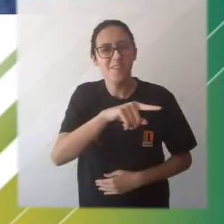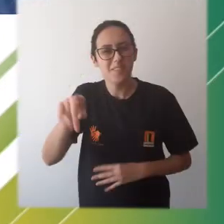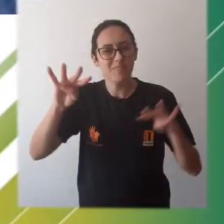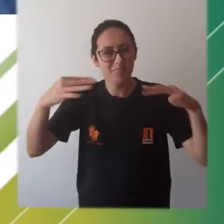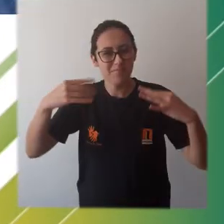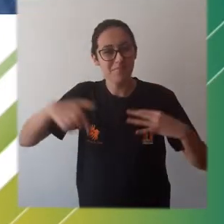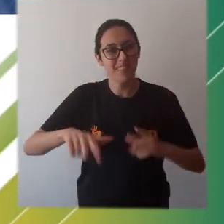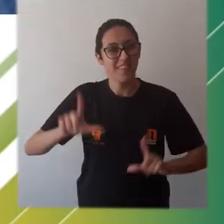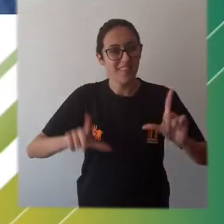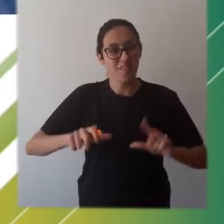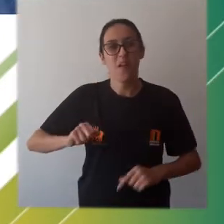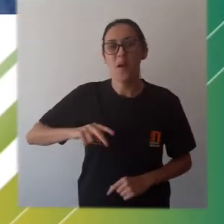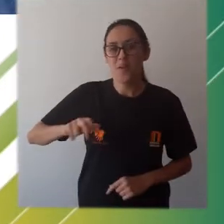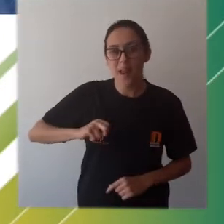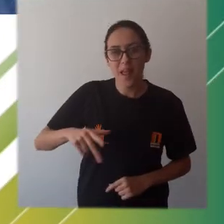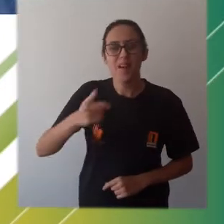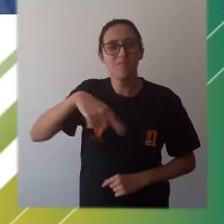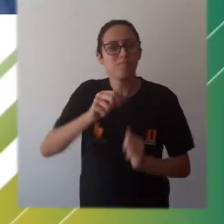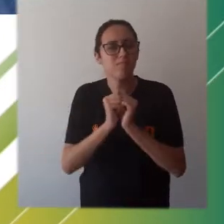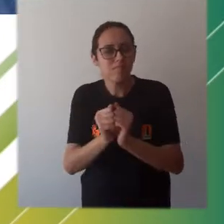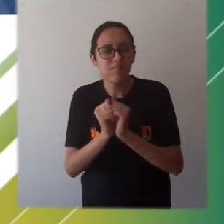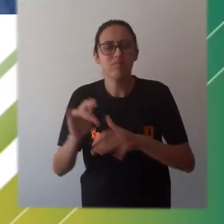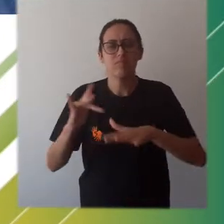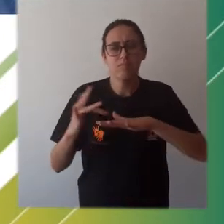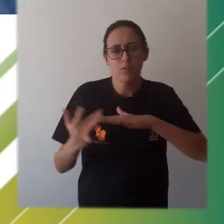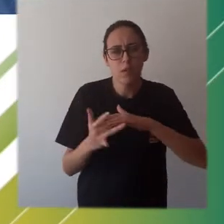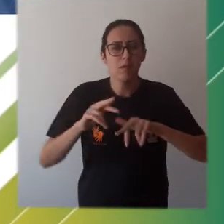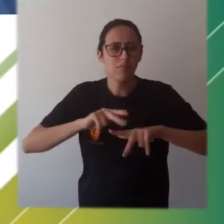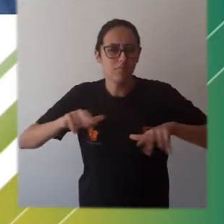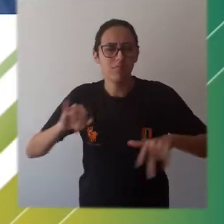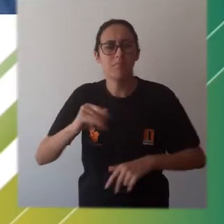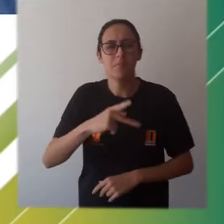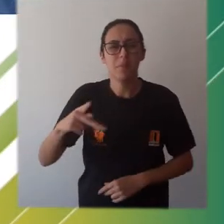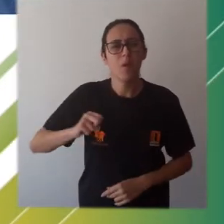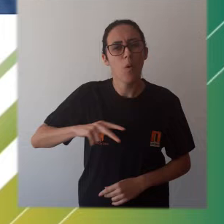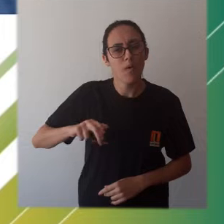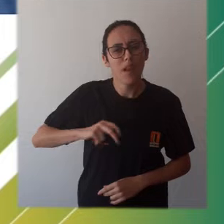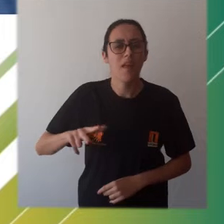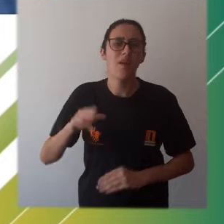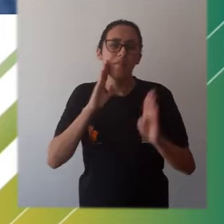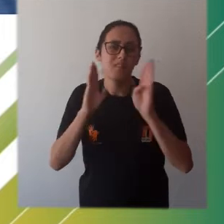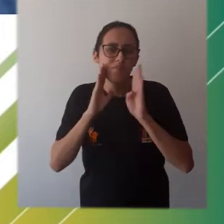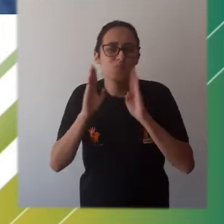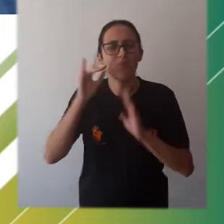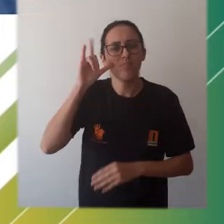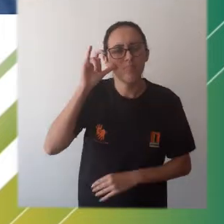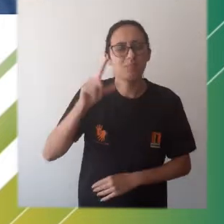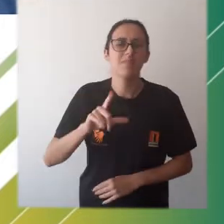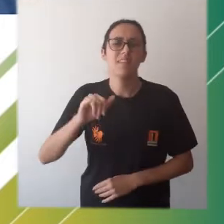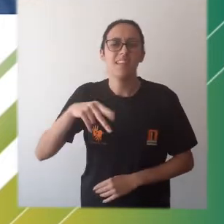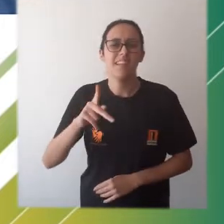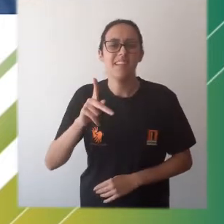para você que se liga aqui na TV Unileu, nos acompanha também nas redes sociais do IPP, da Unileu,